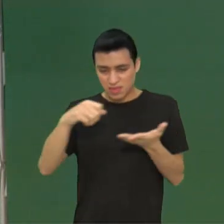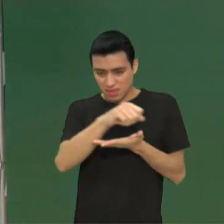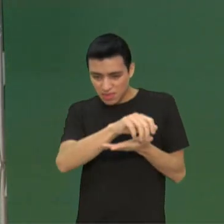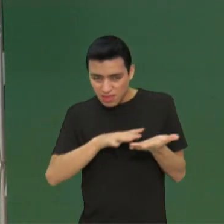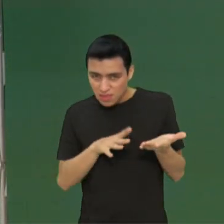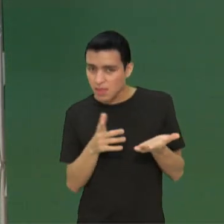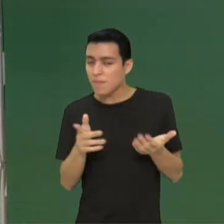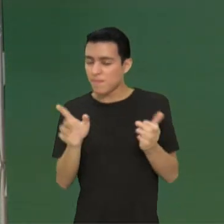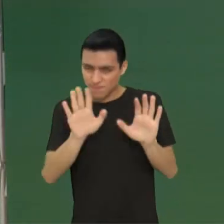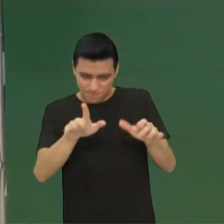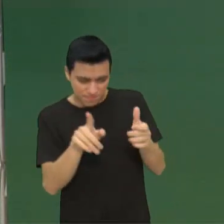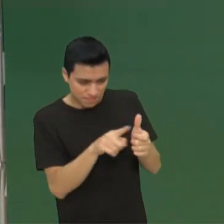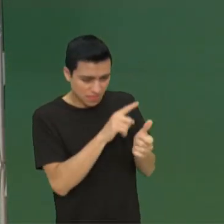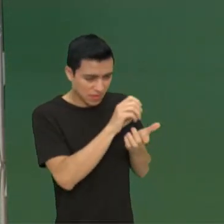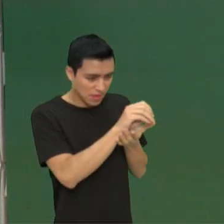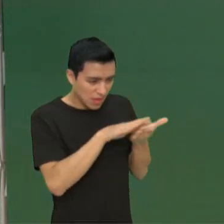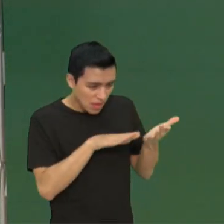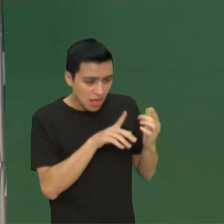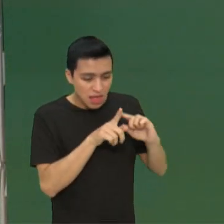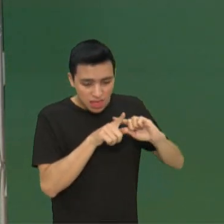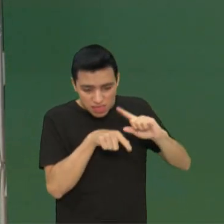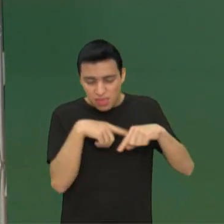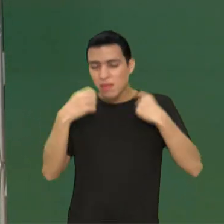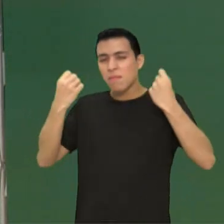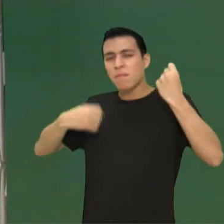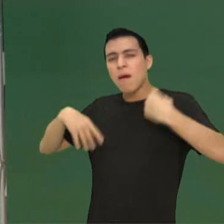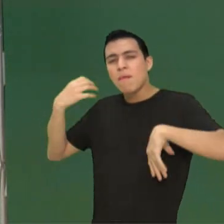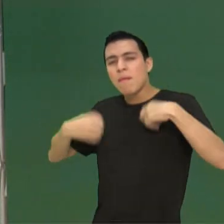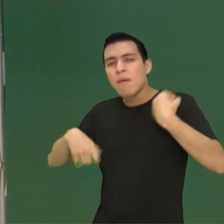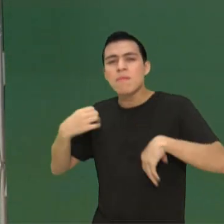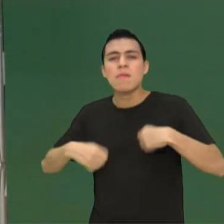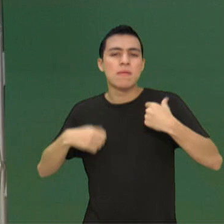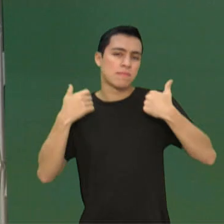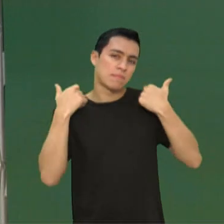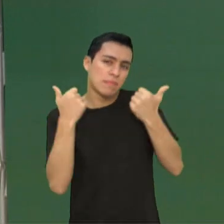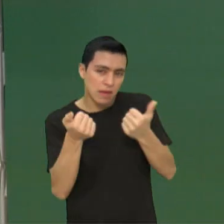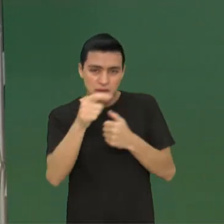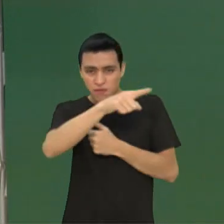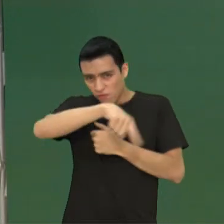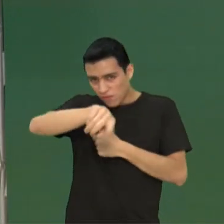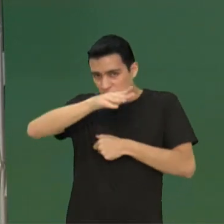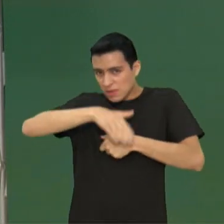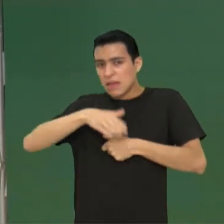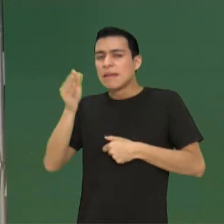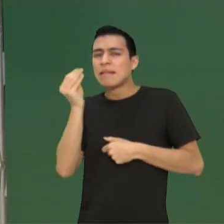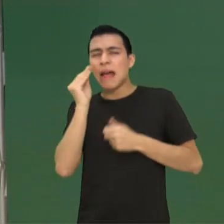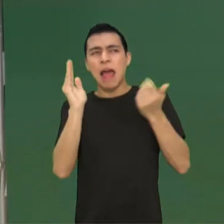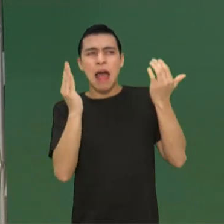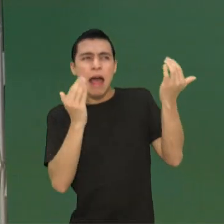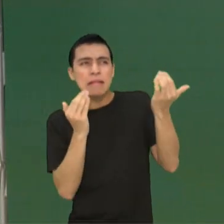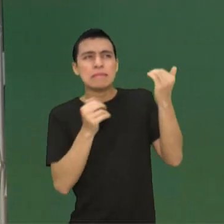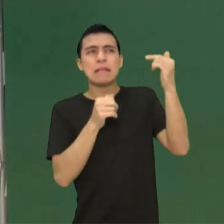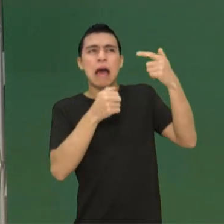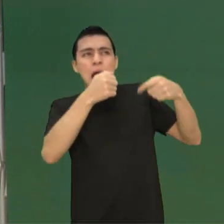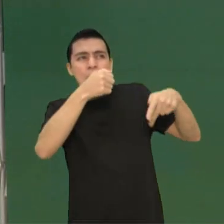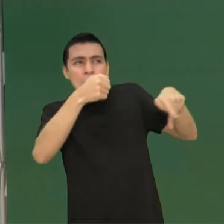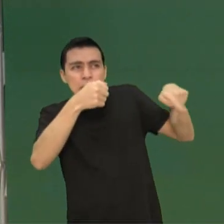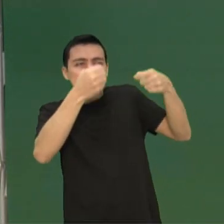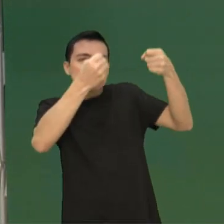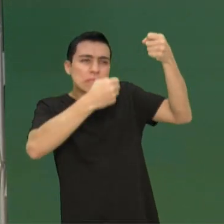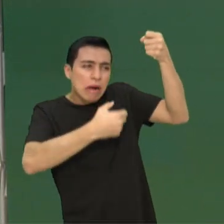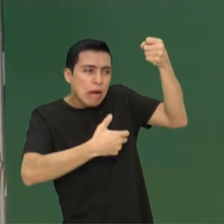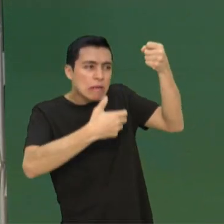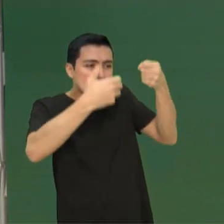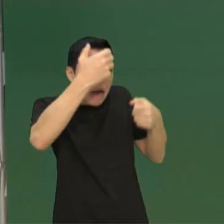o exercício para trazer explicação em cima do exercício. Então tenta analisar o que eu falei mais ou menos, tenta responder,